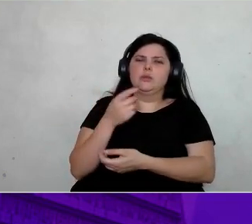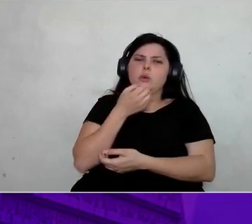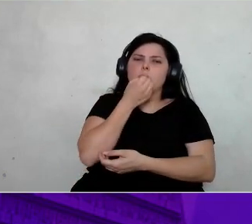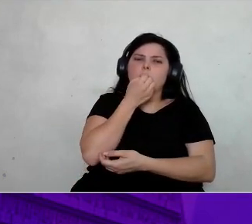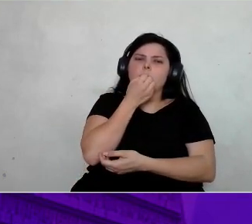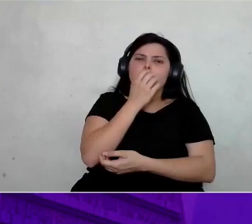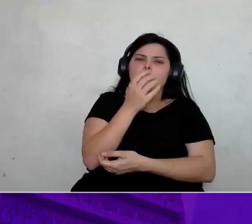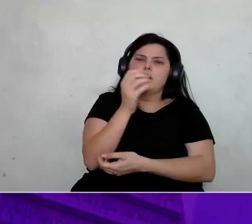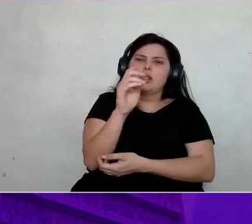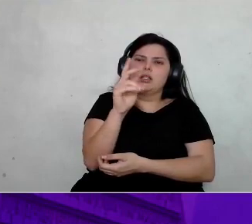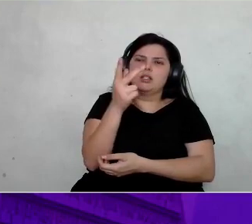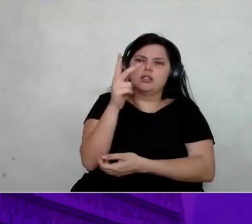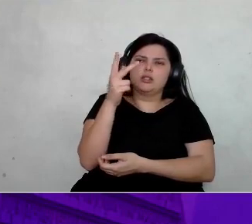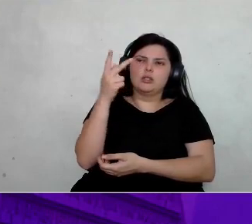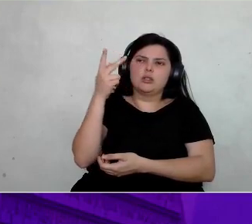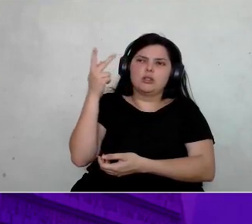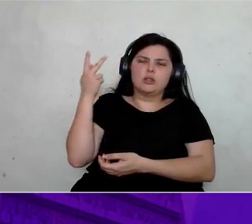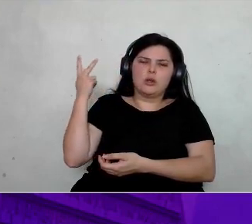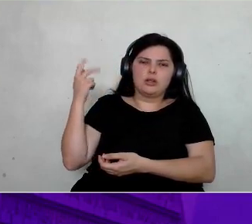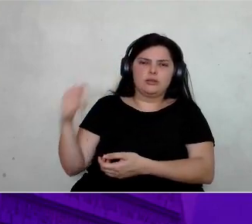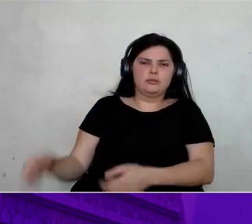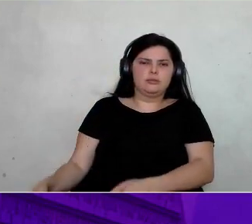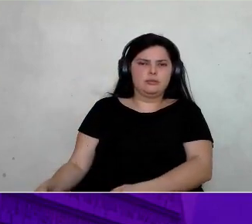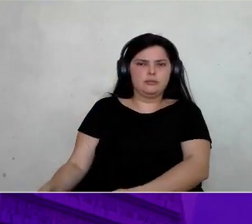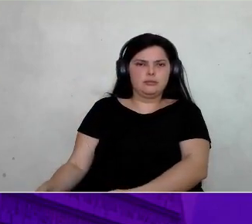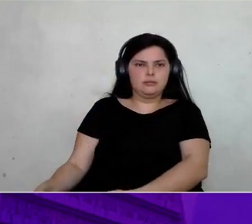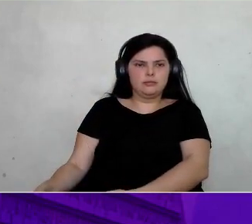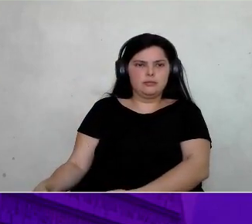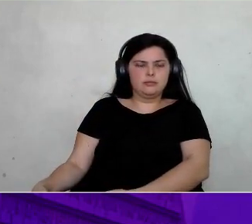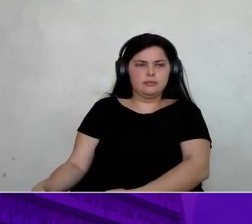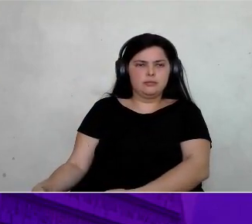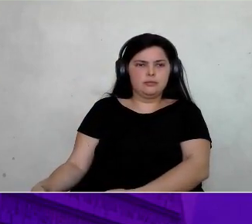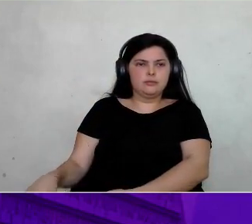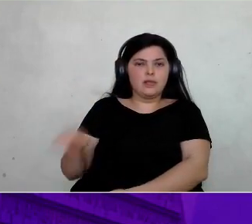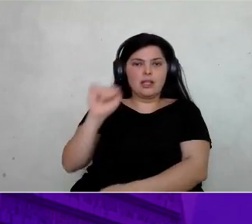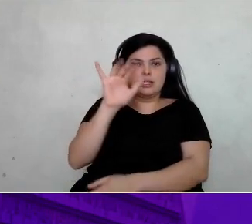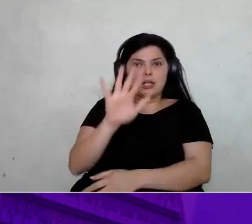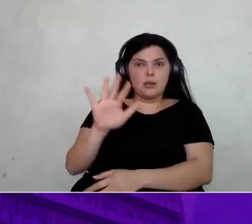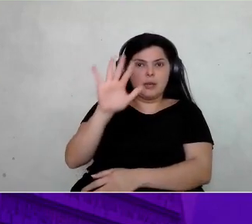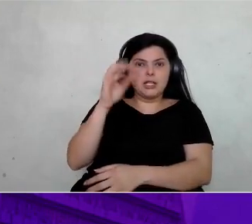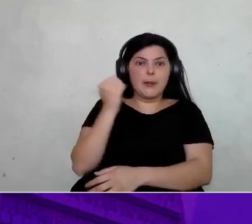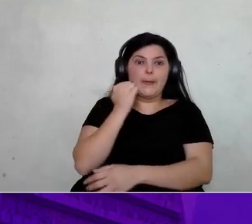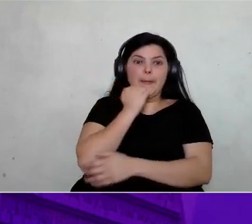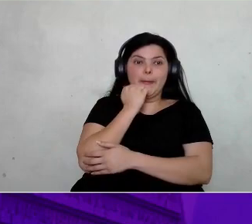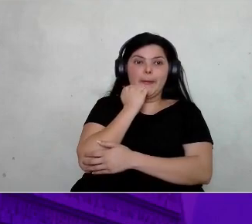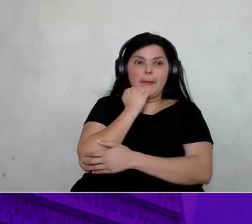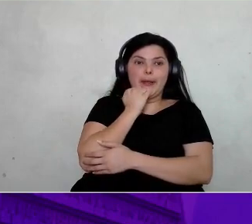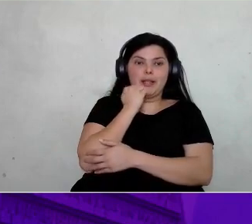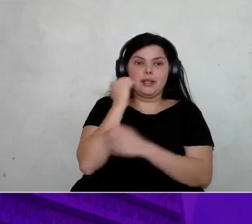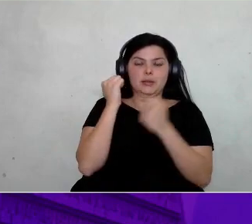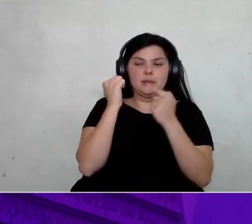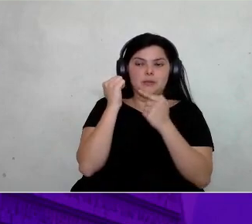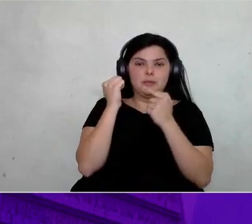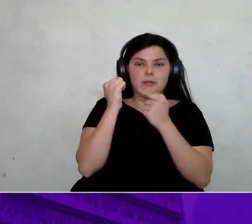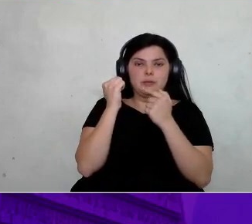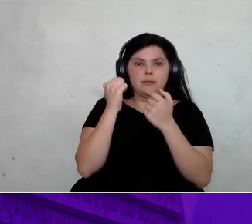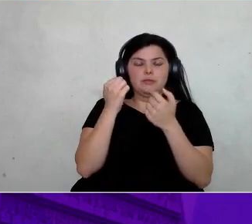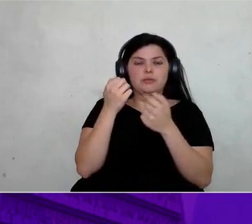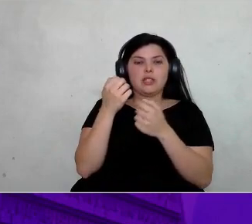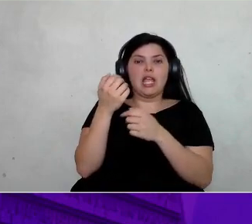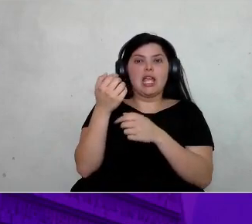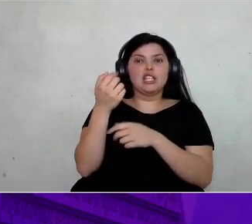história. Essa imagem aqui, dessa pedra, pasmem, ela é de antes de